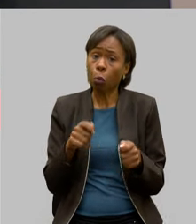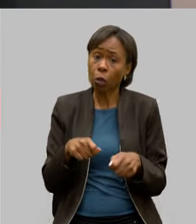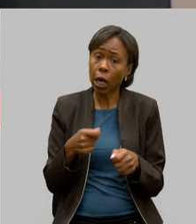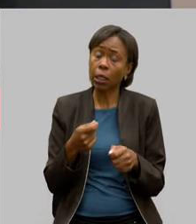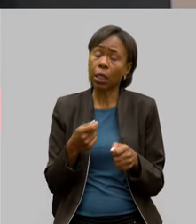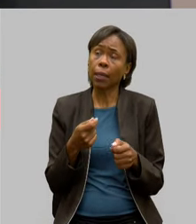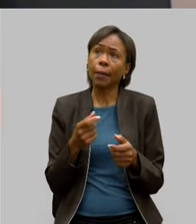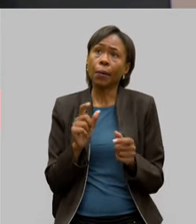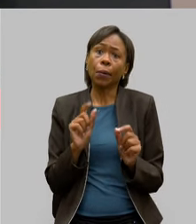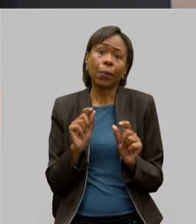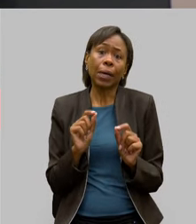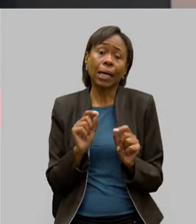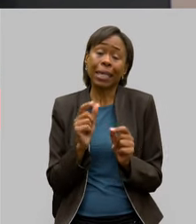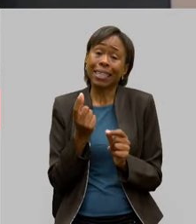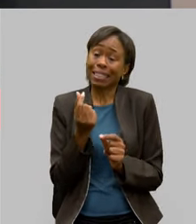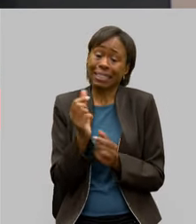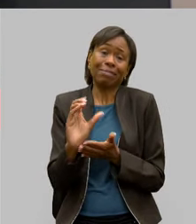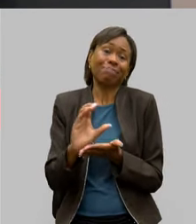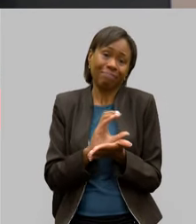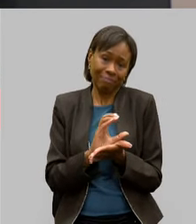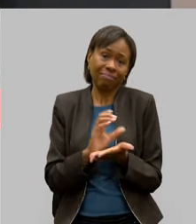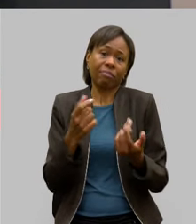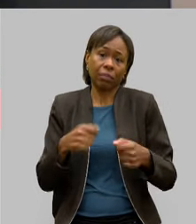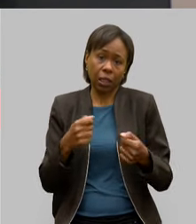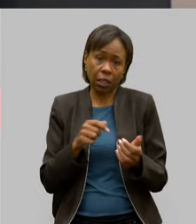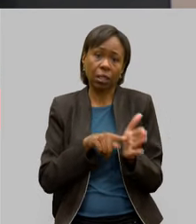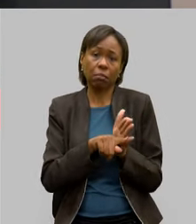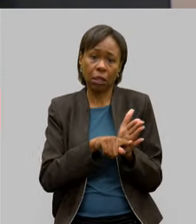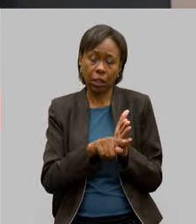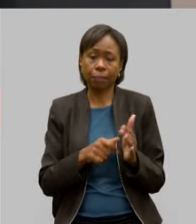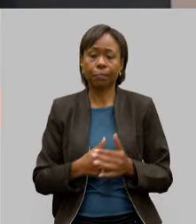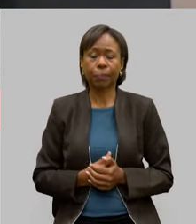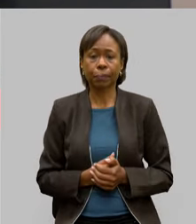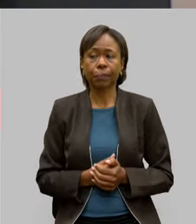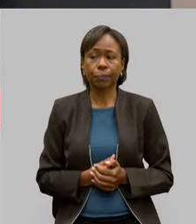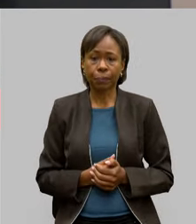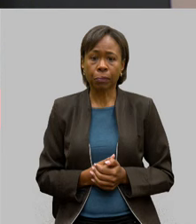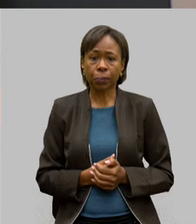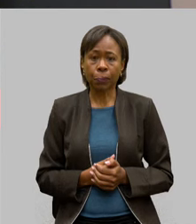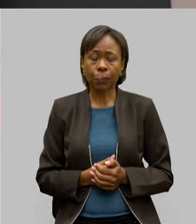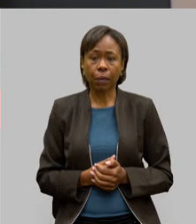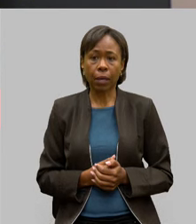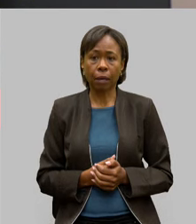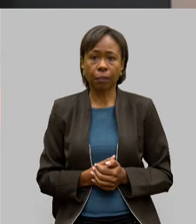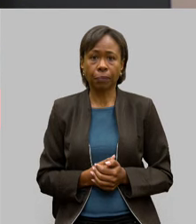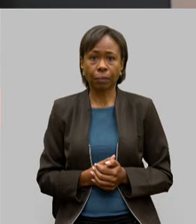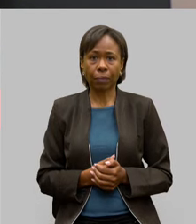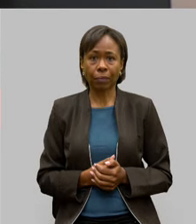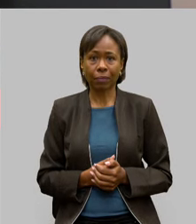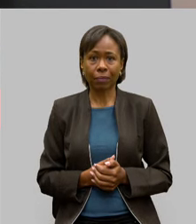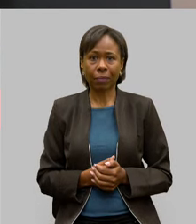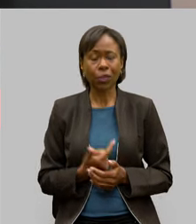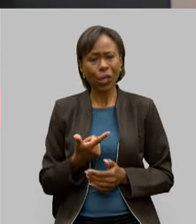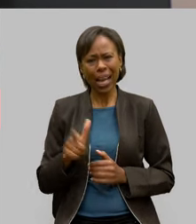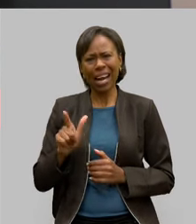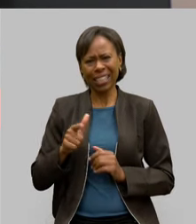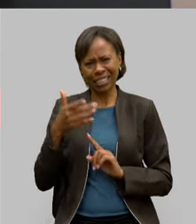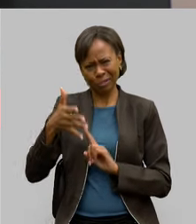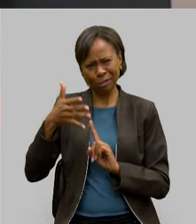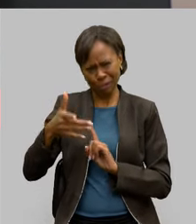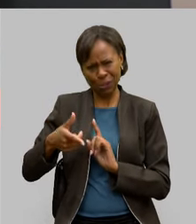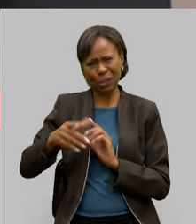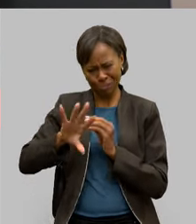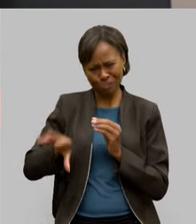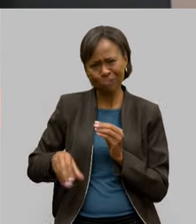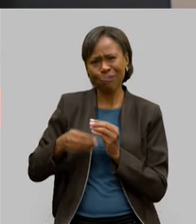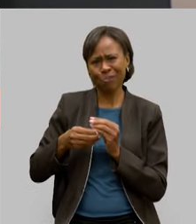área a gente precisa de investimento né então de novo a corroborando que os demais colegas falaram aqui